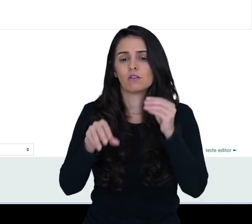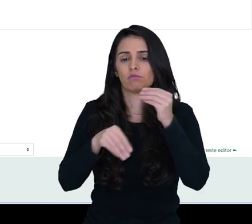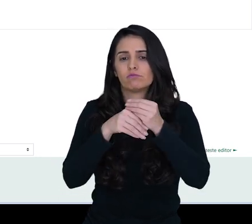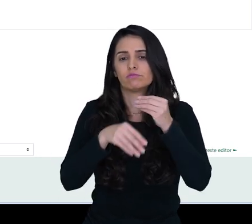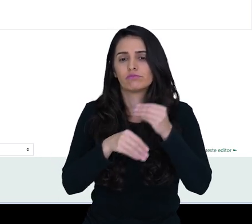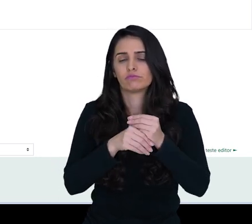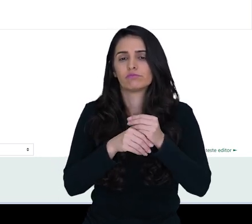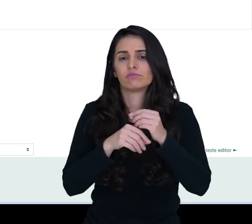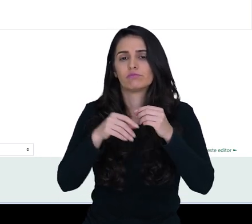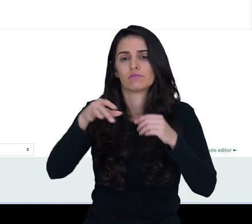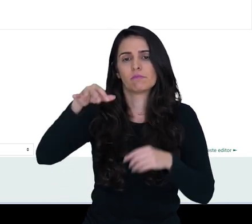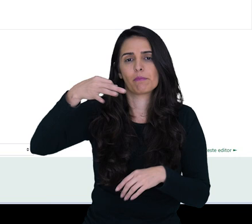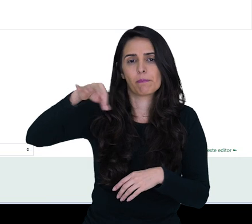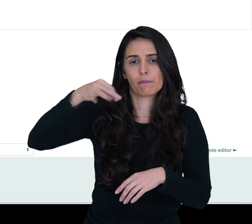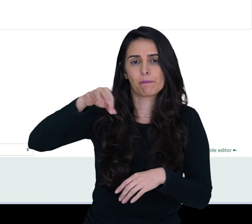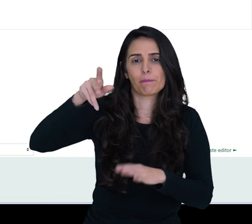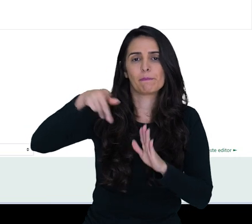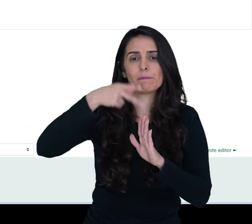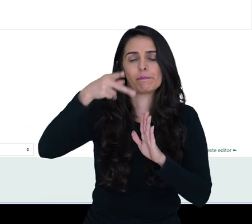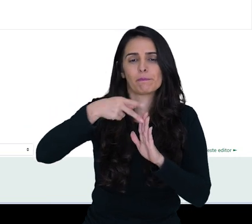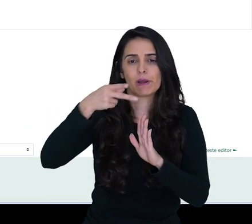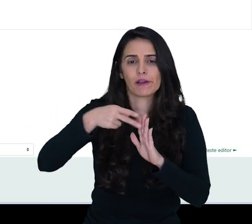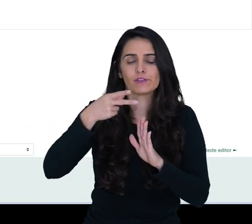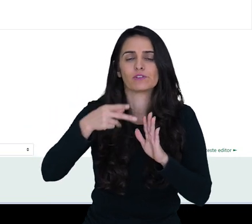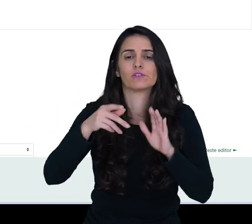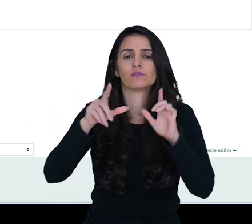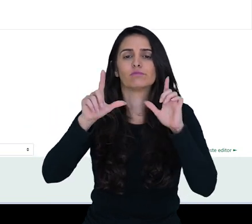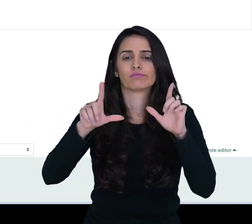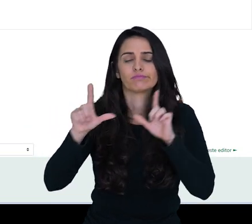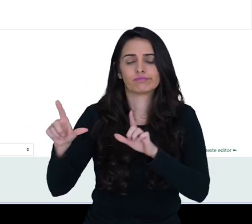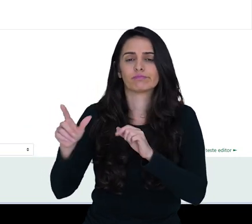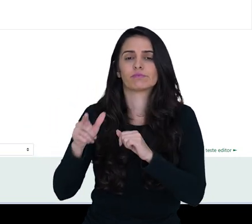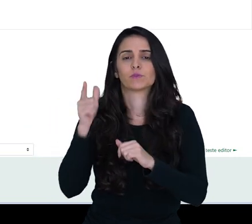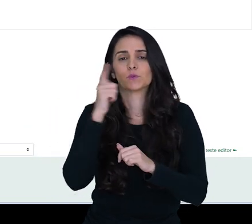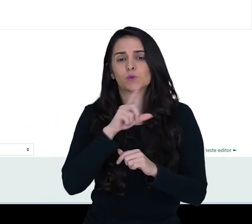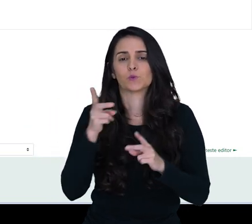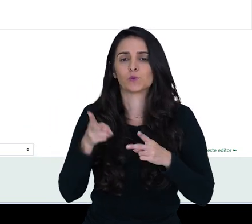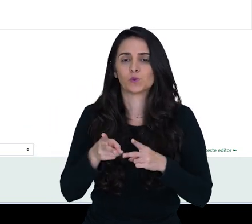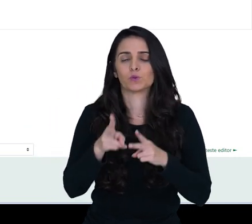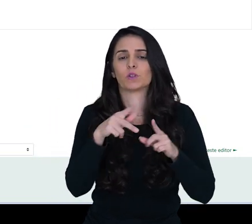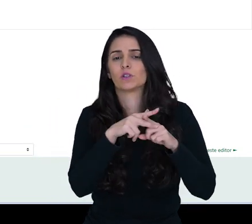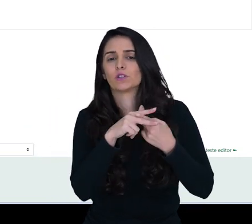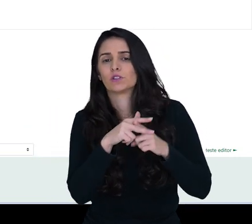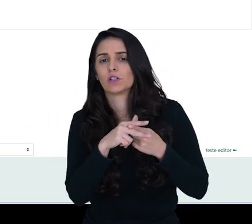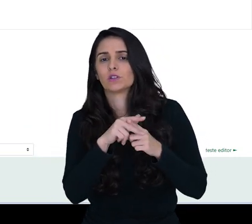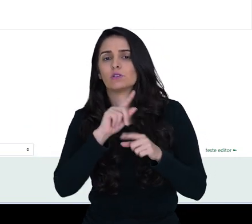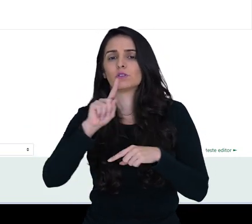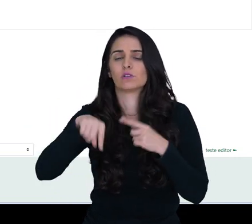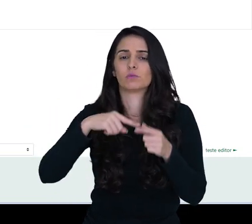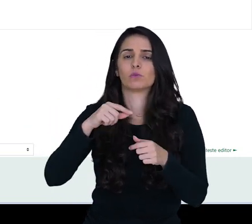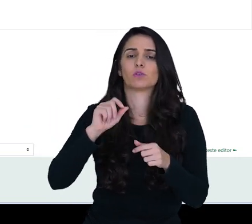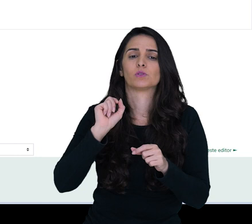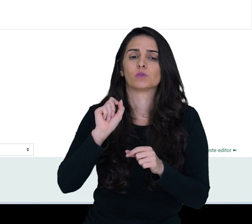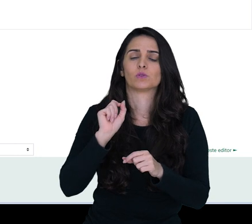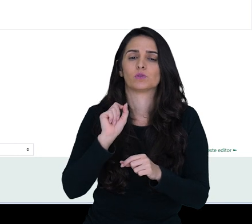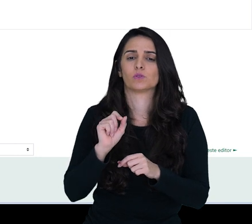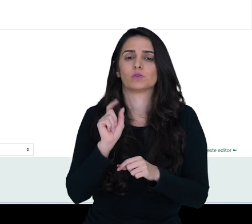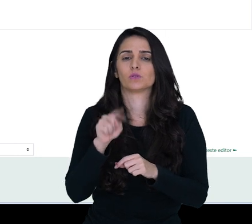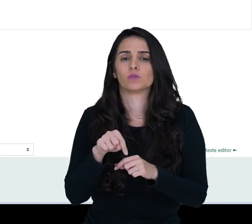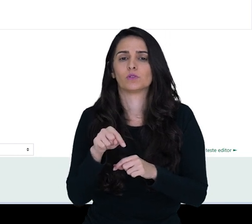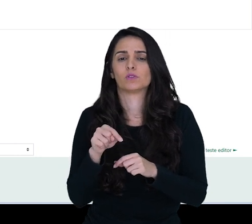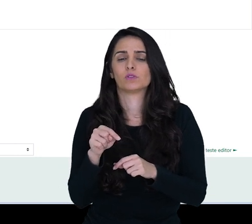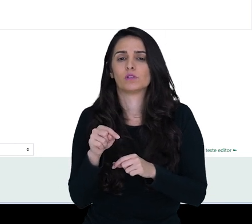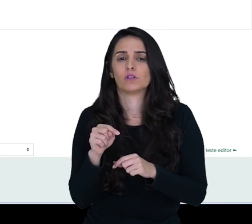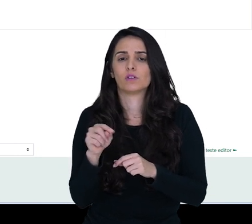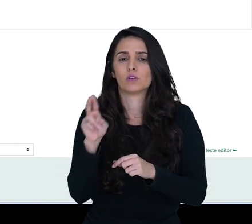das páginas nessa Wiki e eu posso continuar aqui editando depois a medida que ela